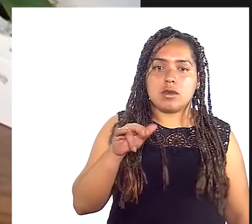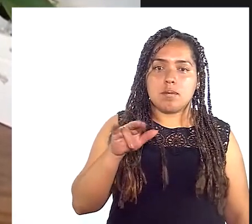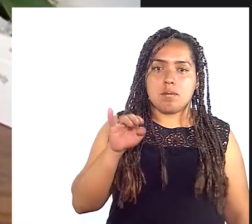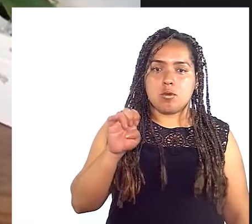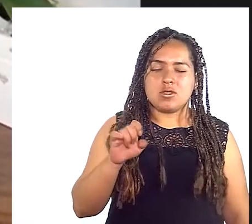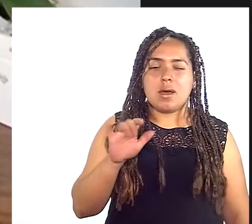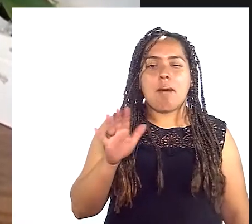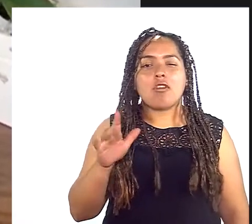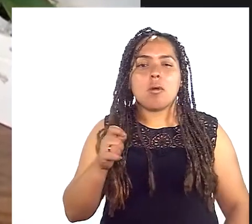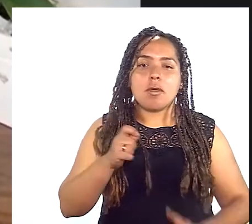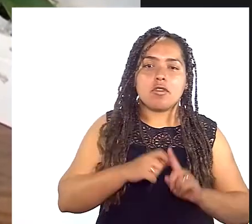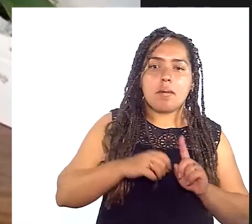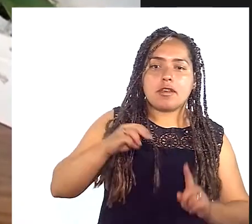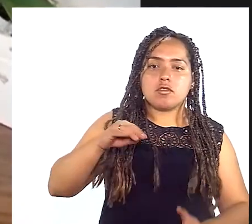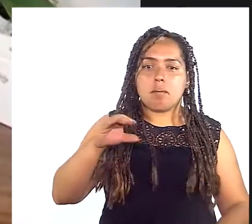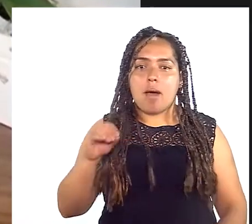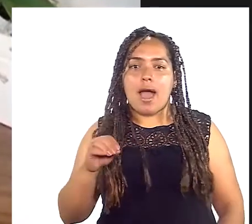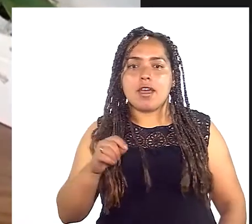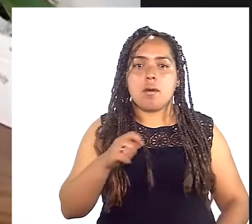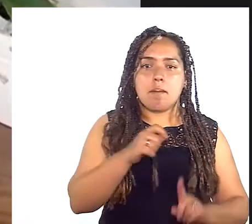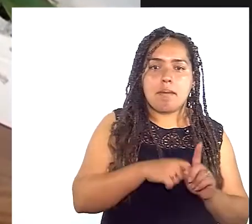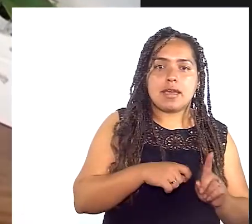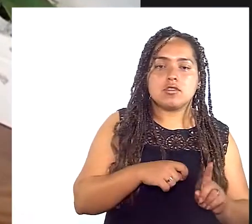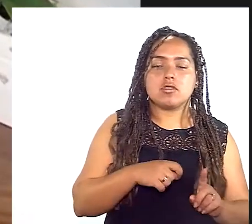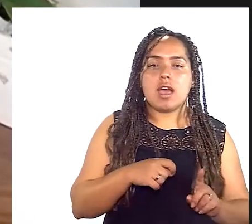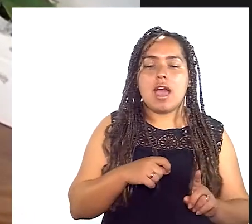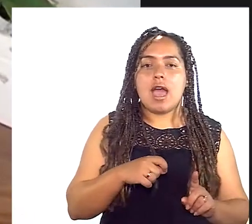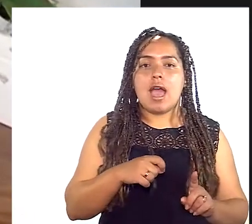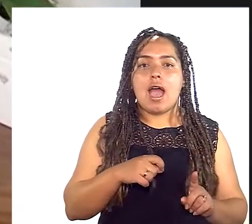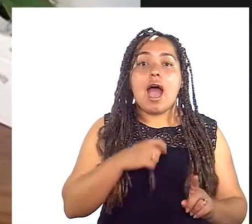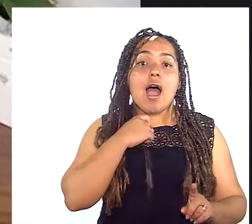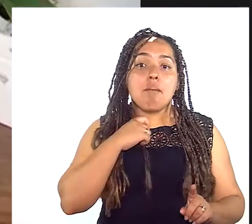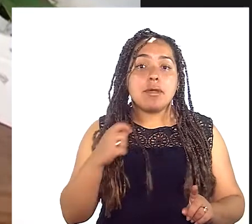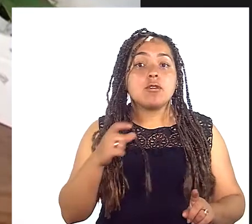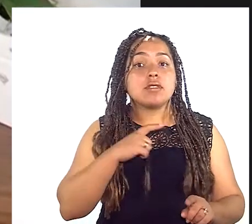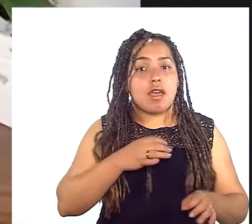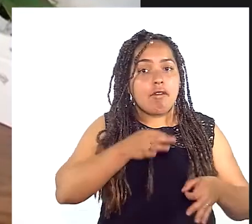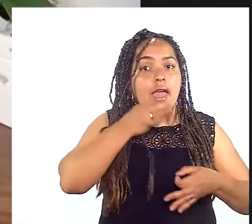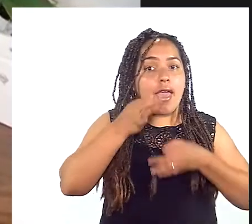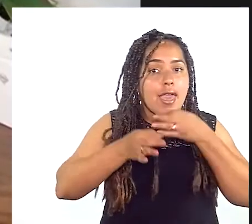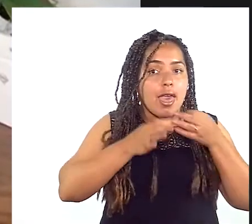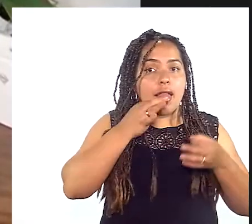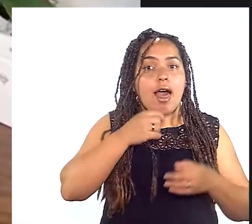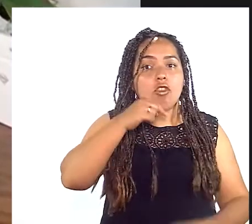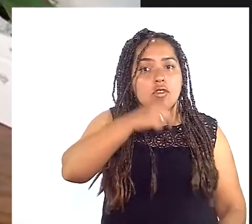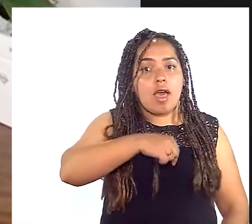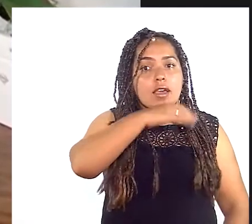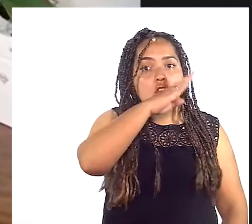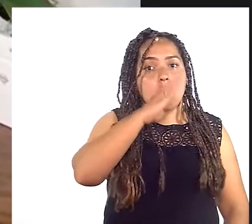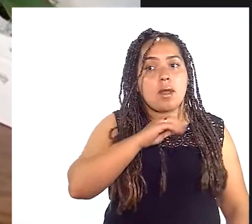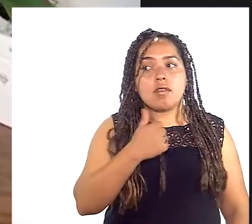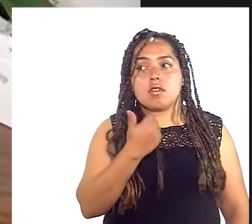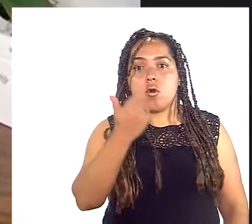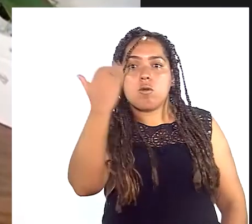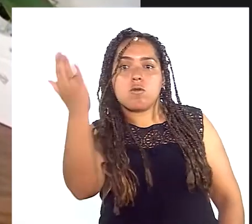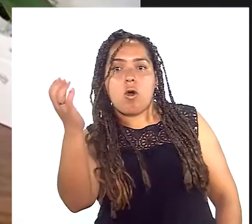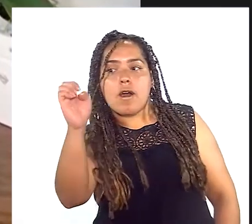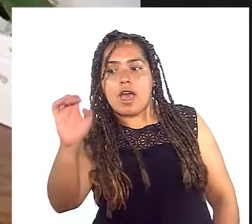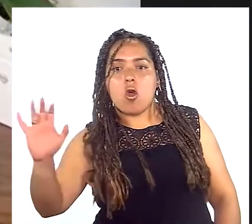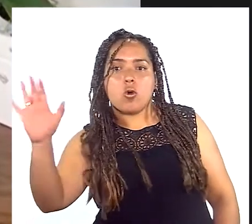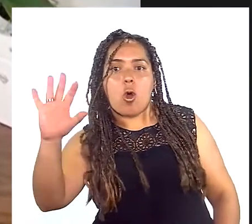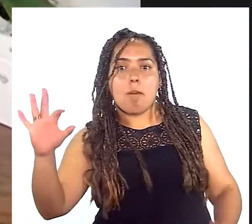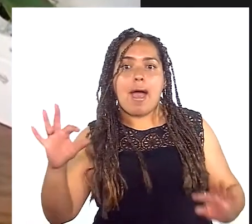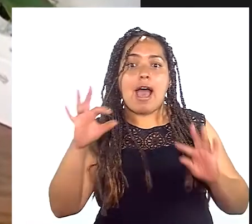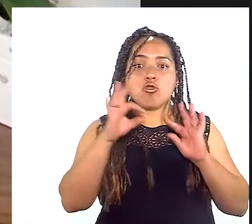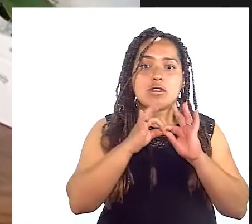imunológico. E o Covid, né, a partir de maio, abril, a gente teve alguns relatos na Europa e aqui no Brasil a gente também teve, assim como em outras